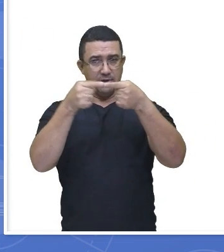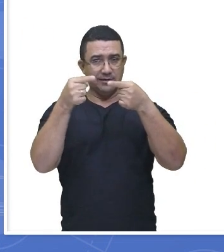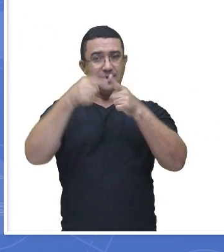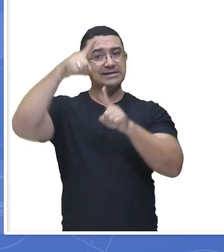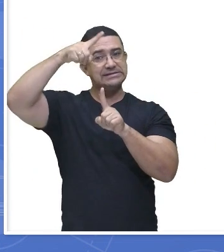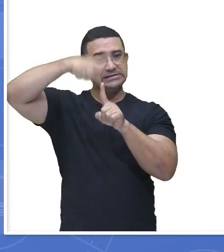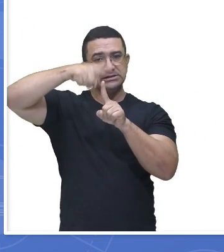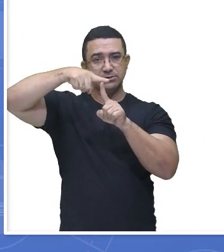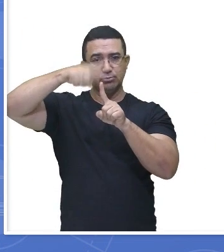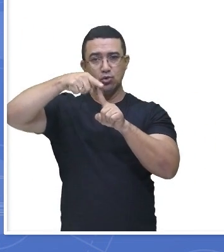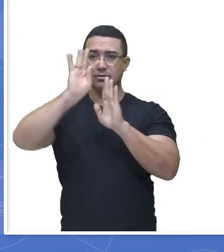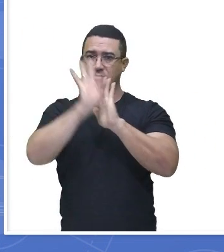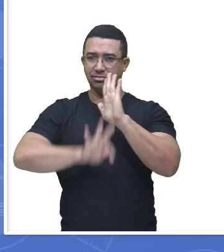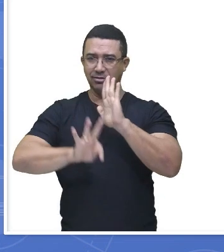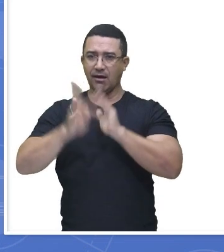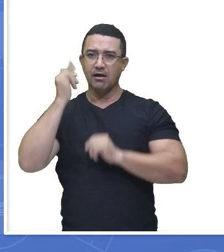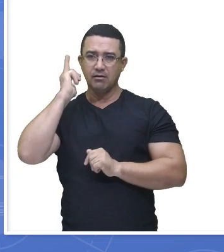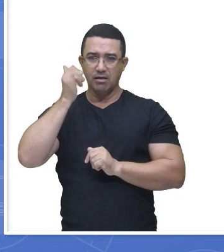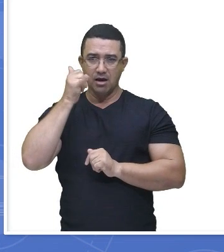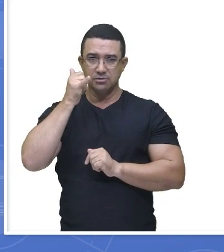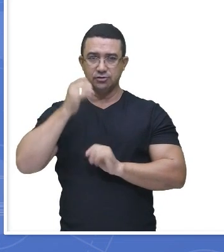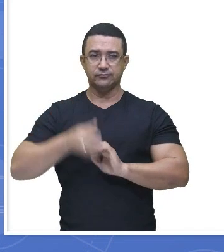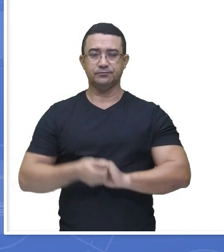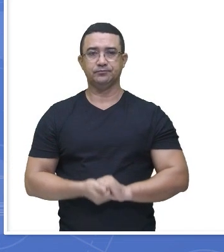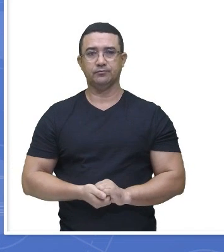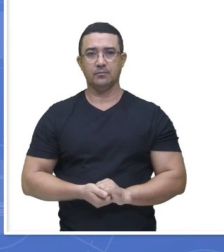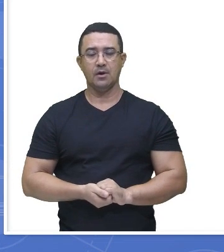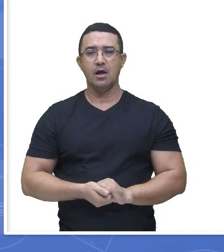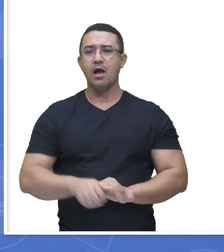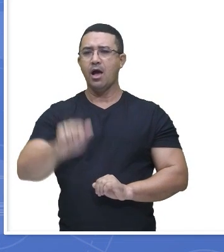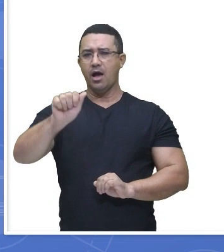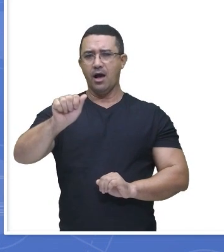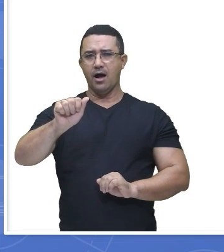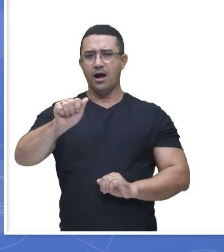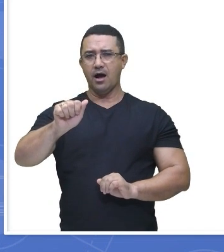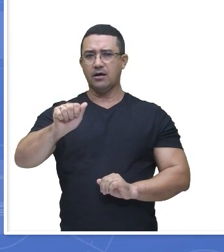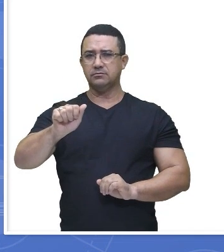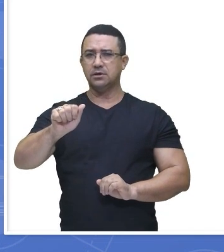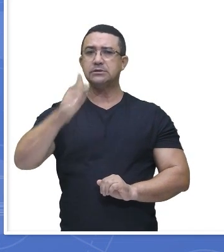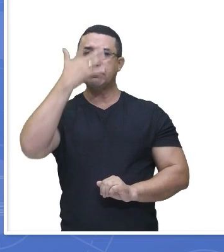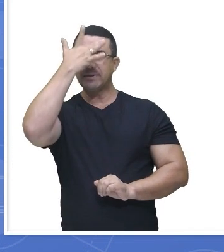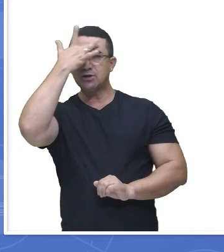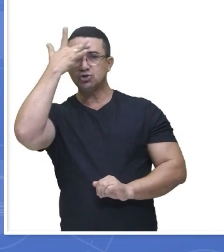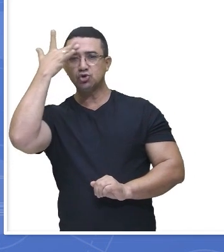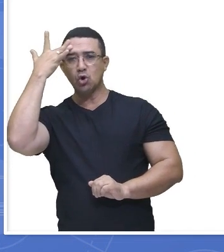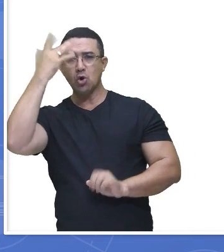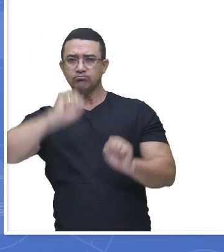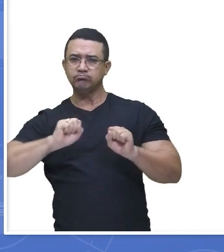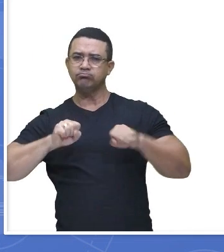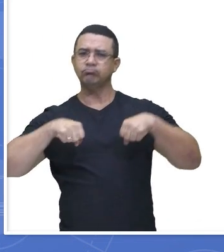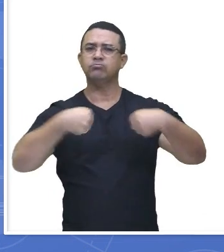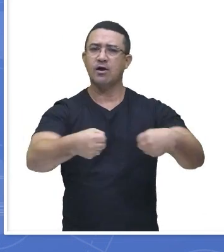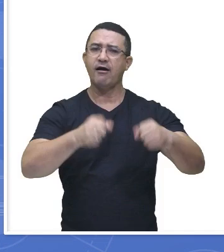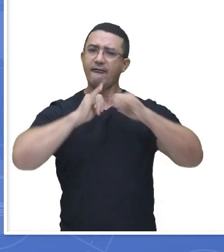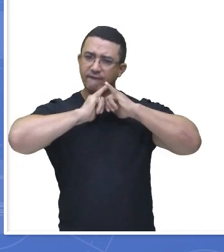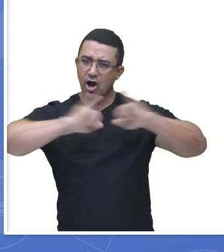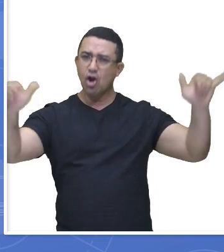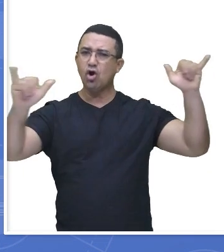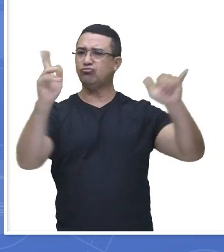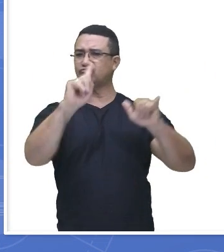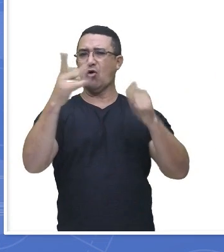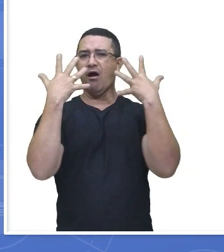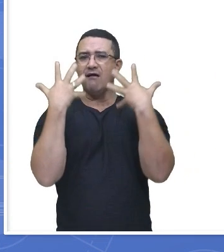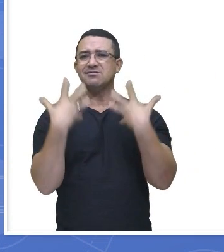texto narrativo. Na letra A, nós temos aí: el pueblo se impuso e dijo que não está de acordo